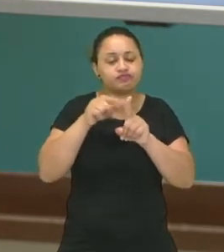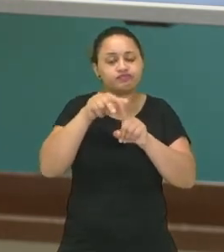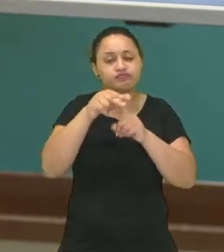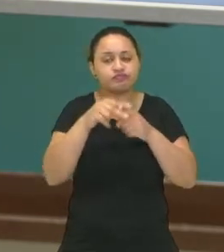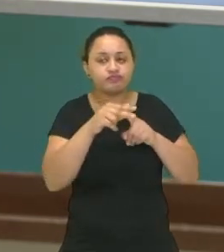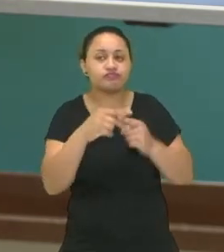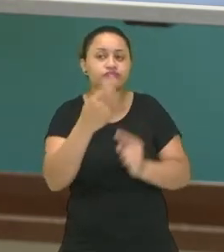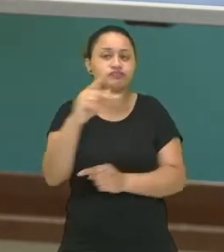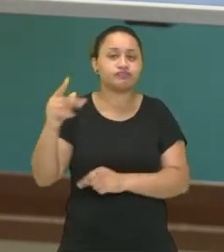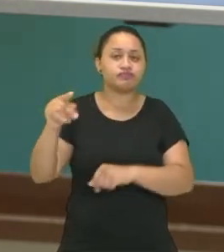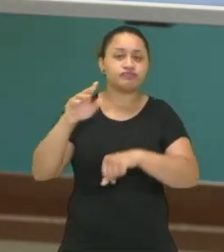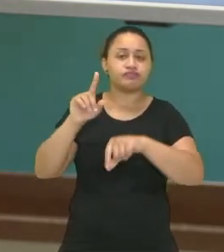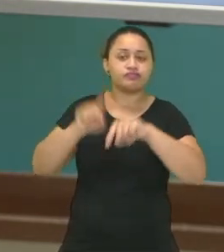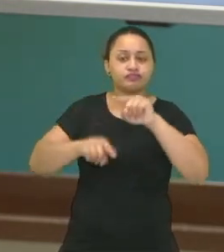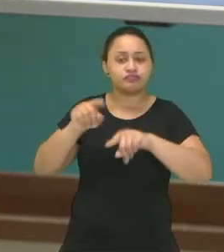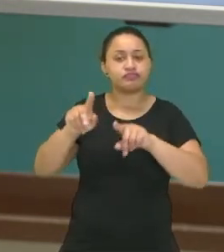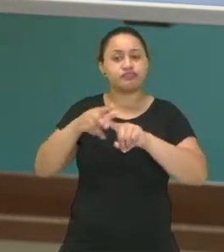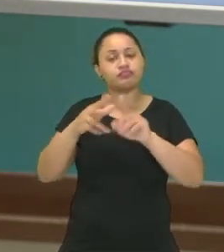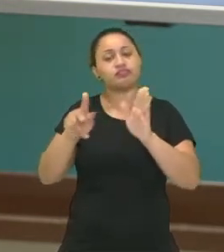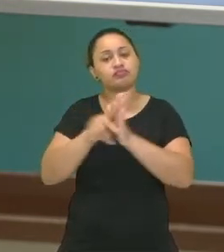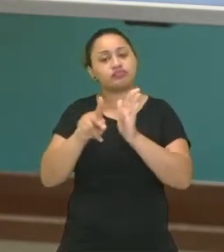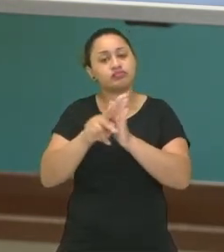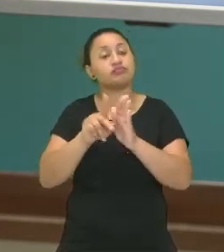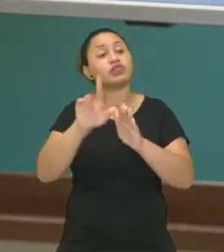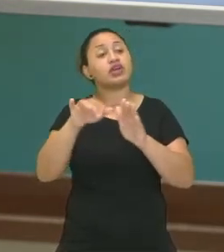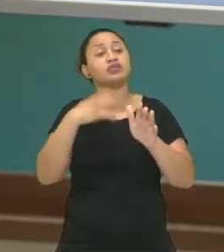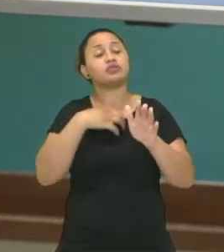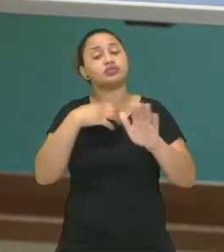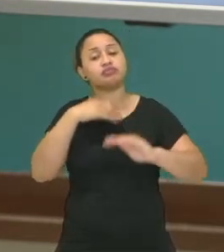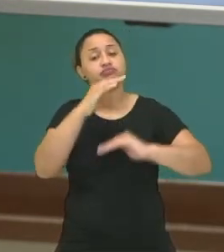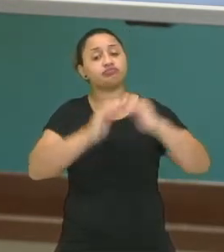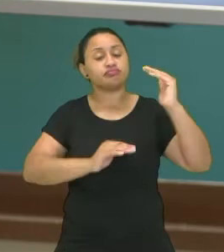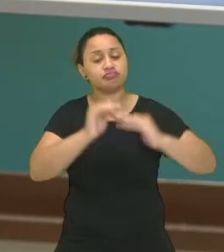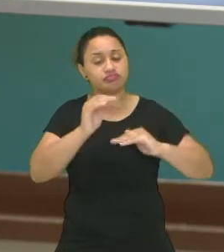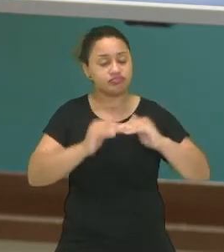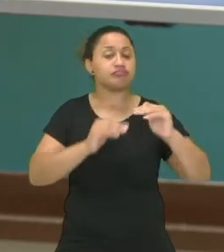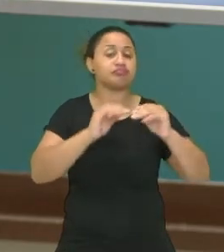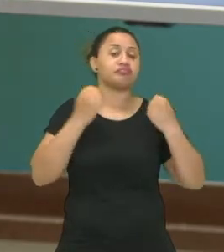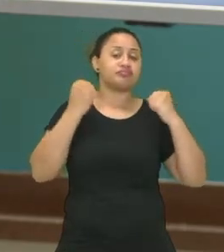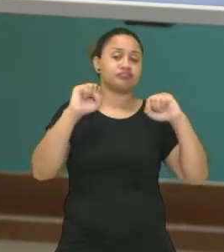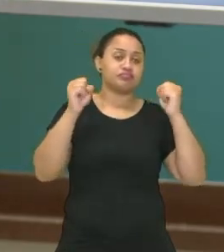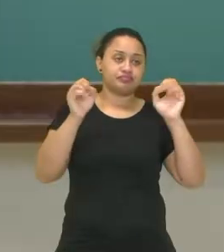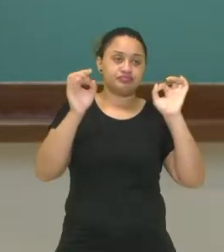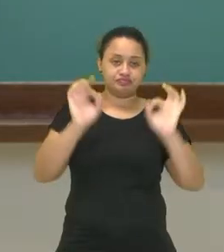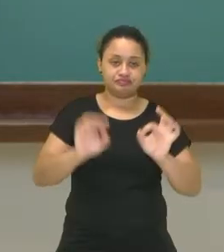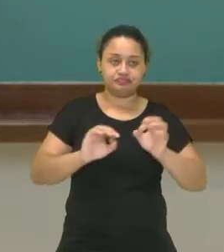se exercitar, era uma forma deles praticarem a ginástica.